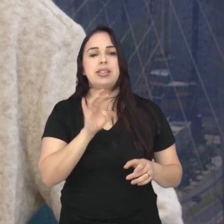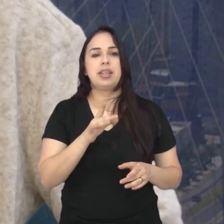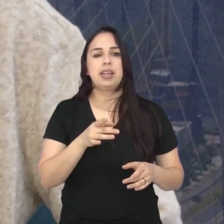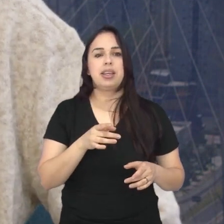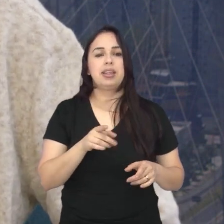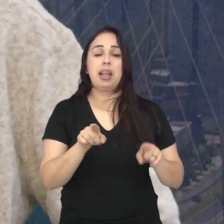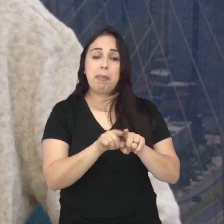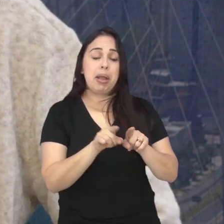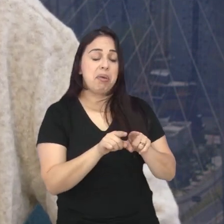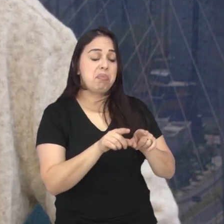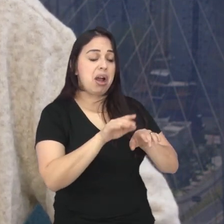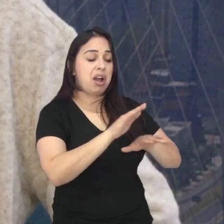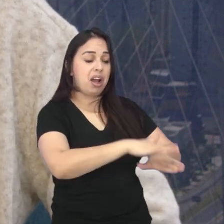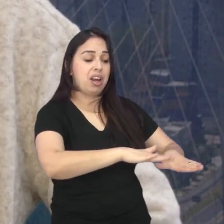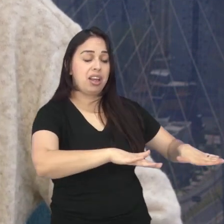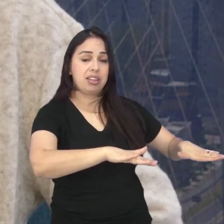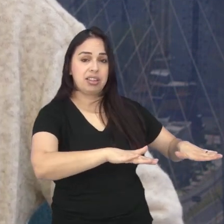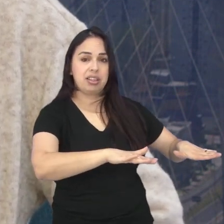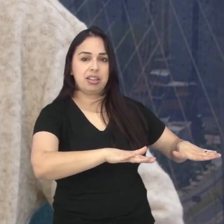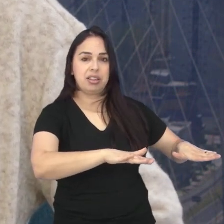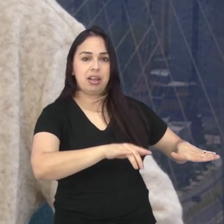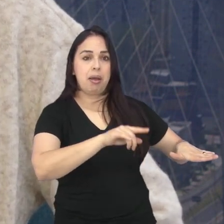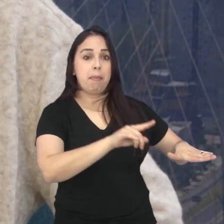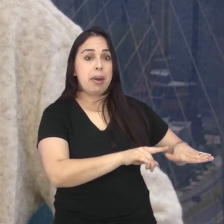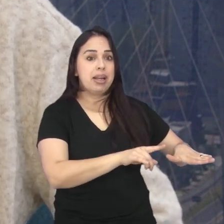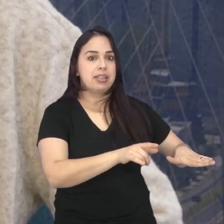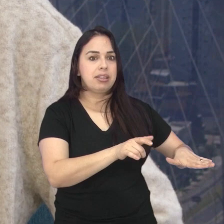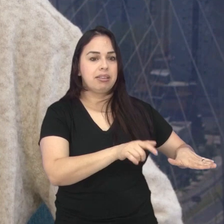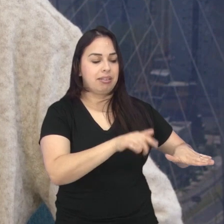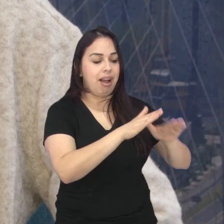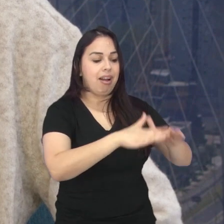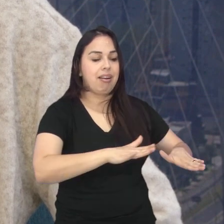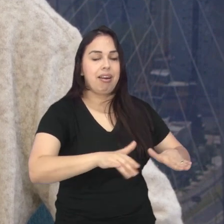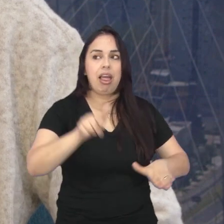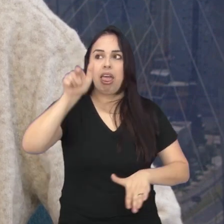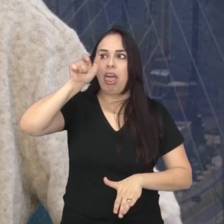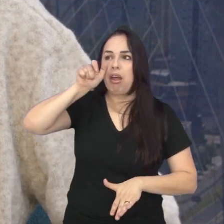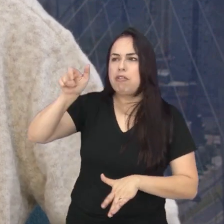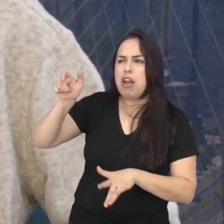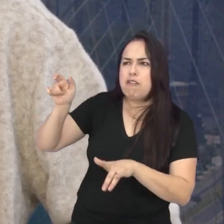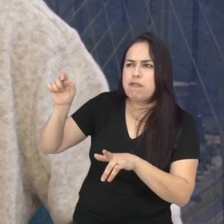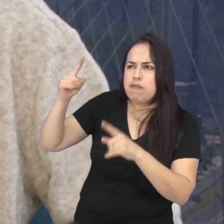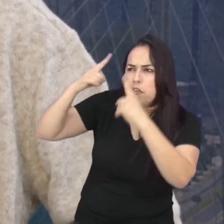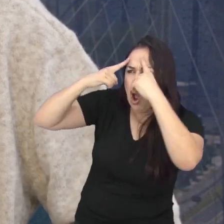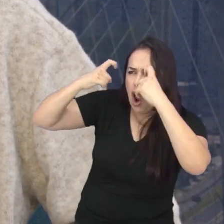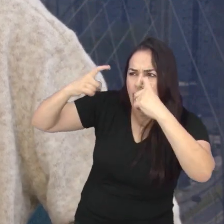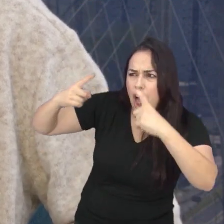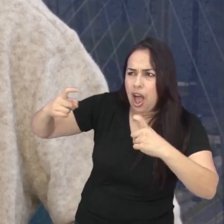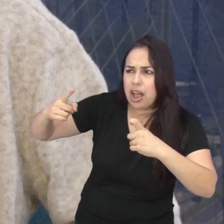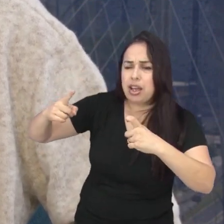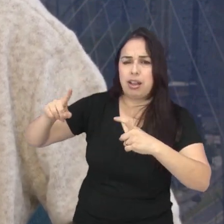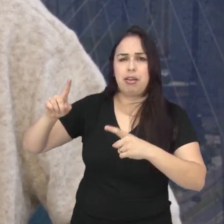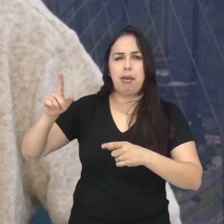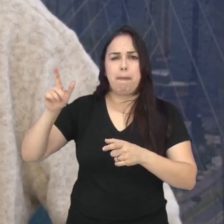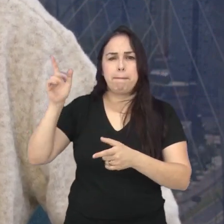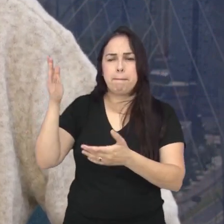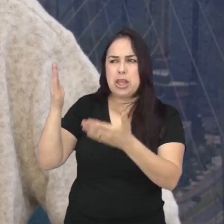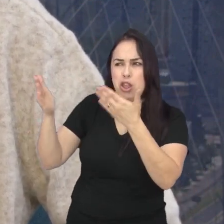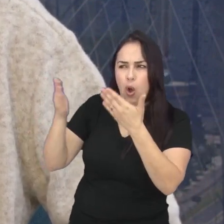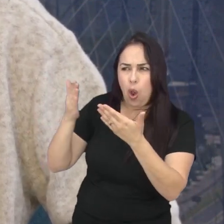dirigida diretamente à criança. Mas quando a criança presencia violência doméstica, ainda que seja, por exemplo, a